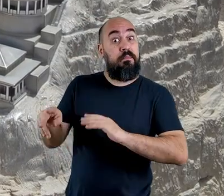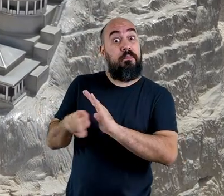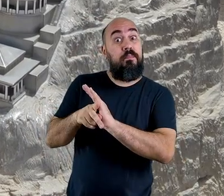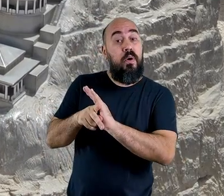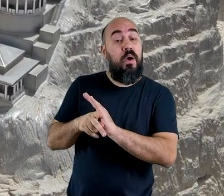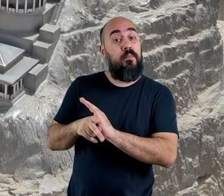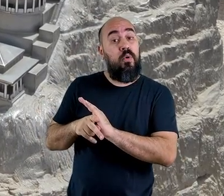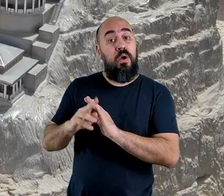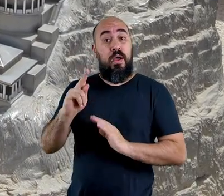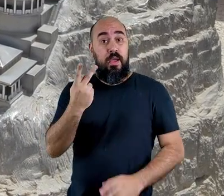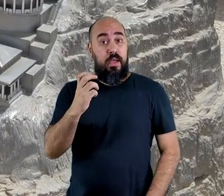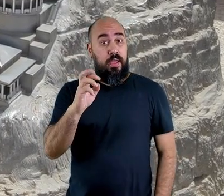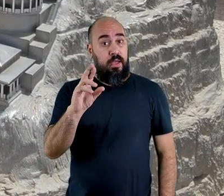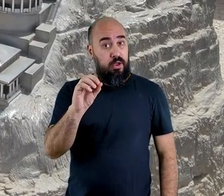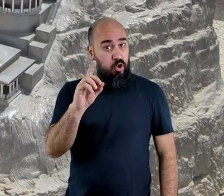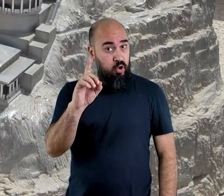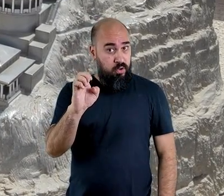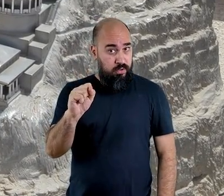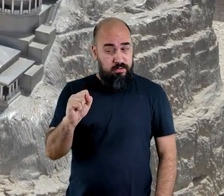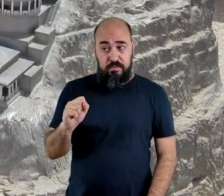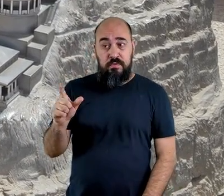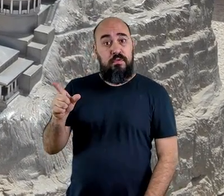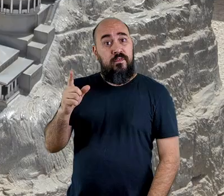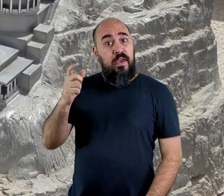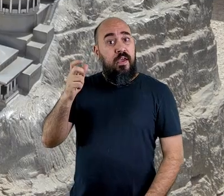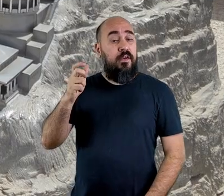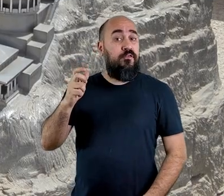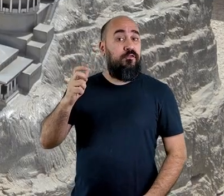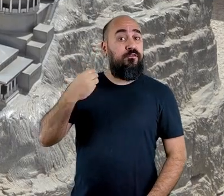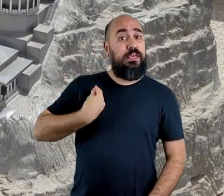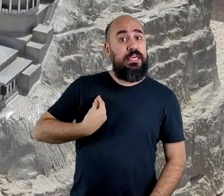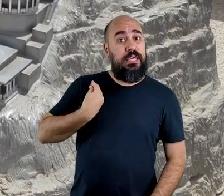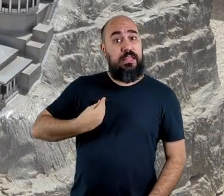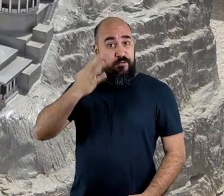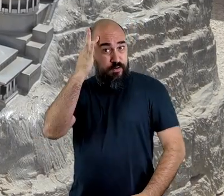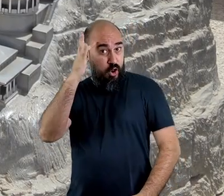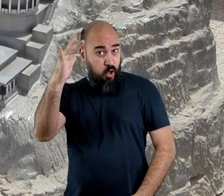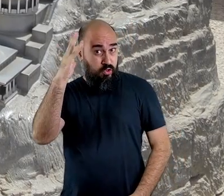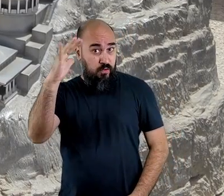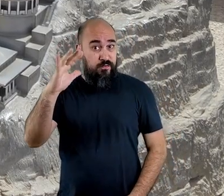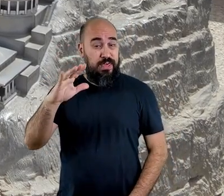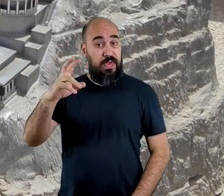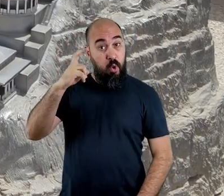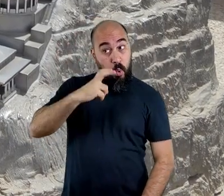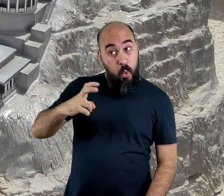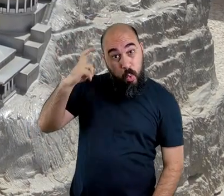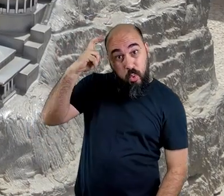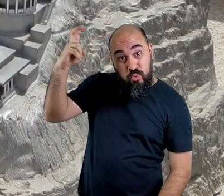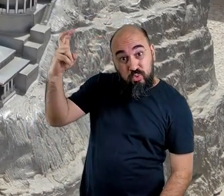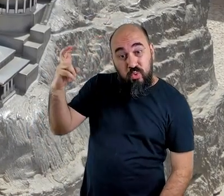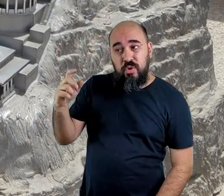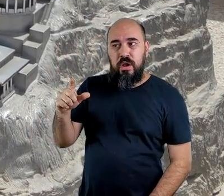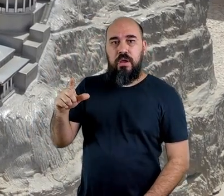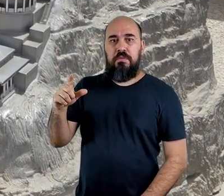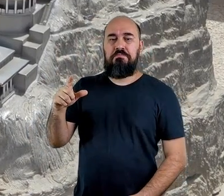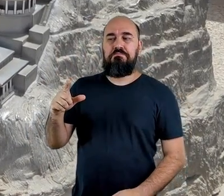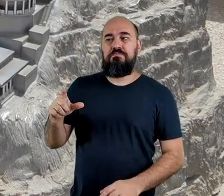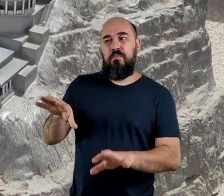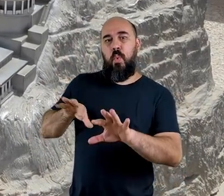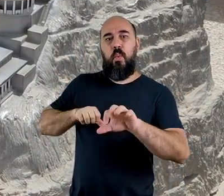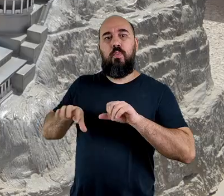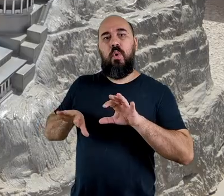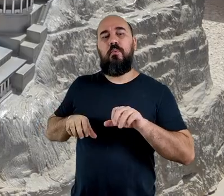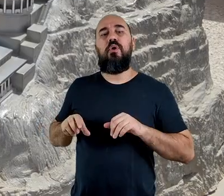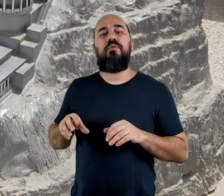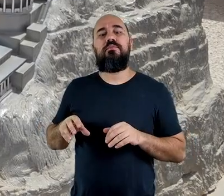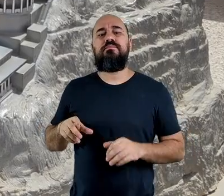por Herodes, que implica numa filosofia de vida, mais uma vez importada dos romanos. Qual seria a filosofia de vida dos romanos